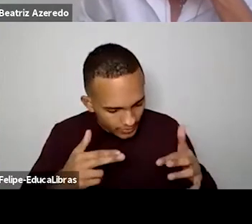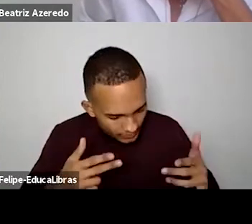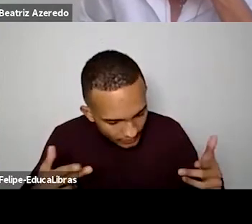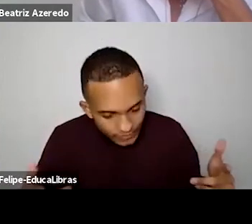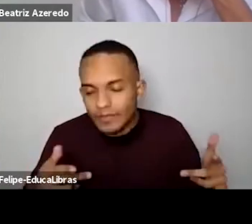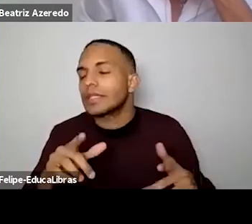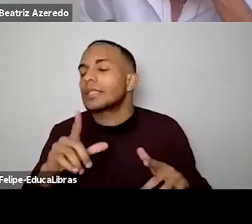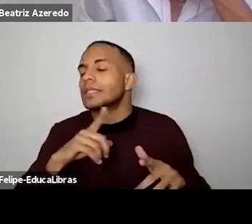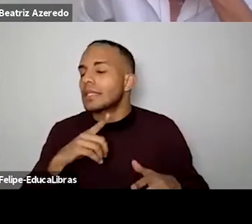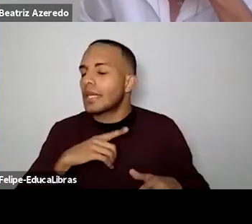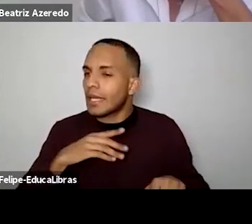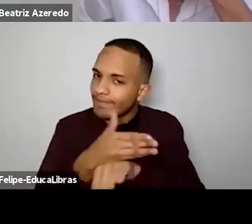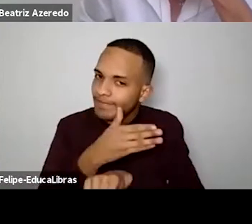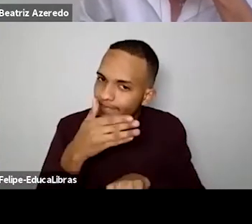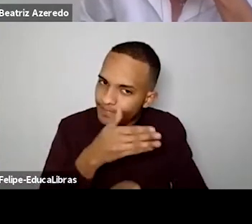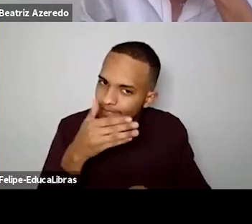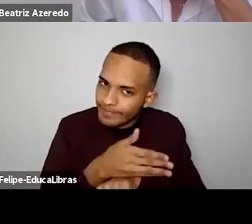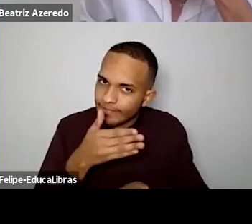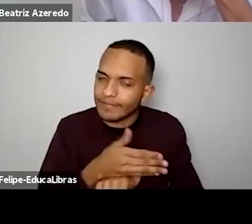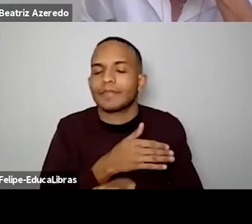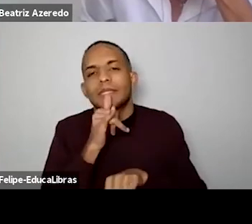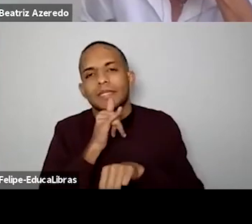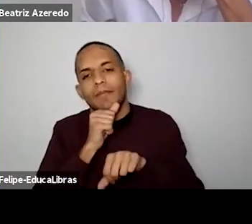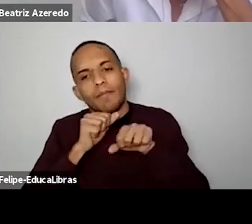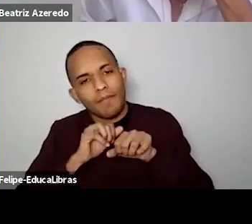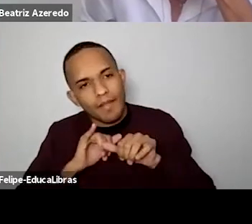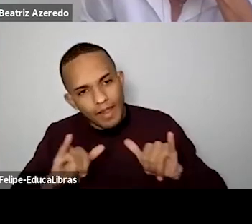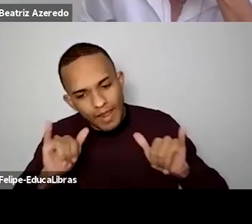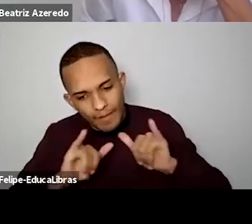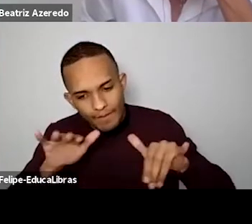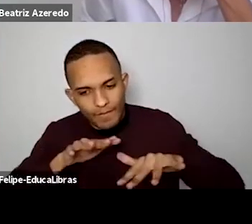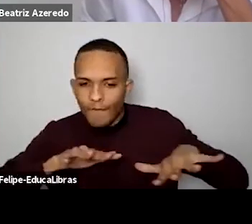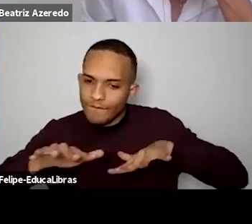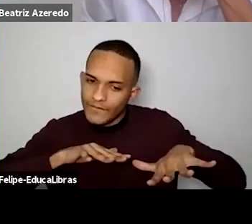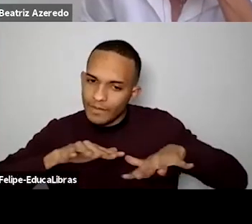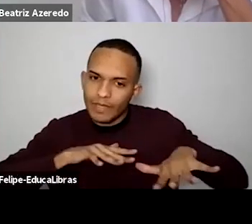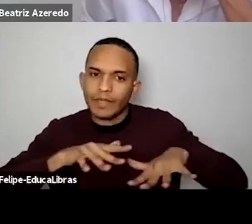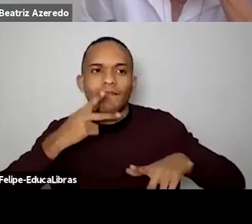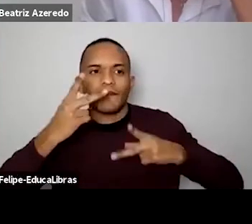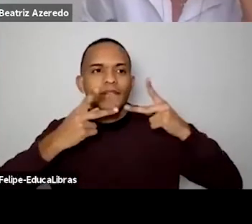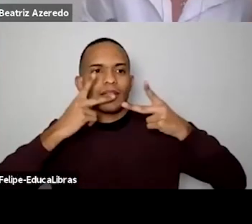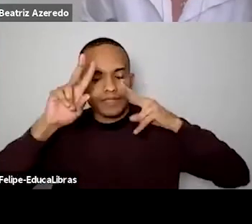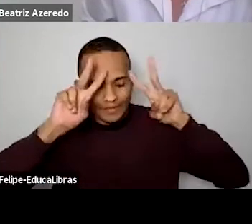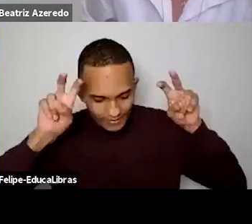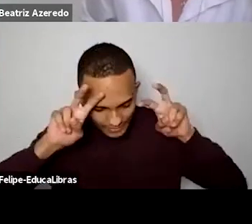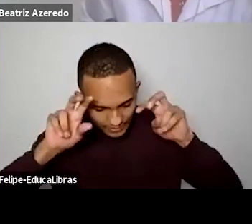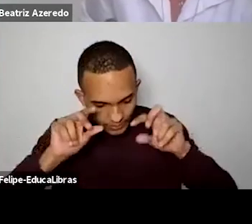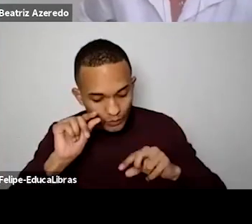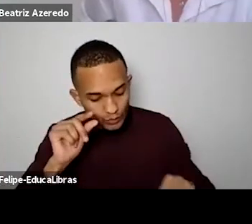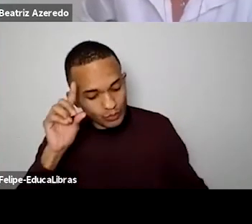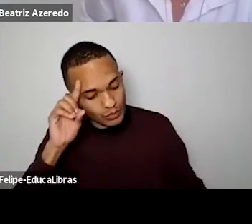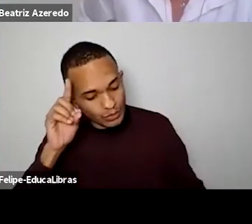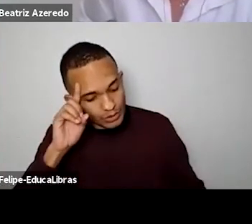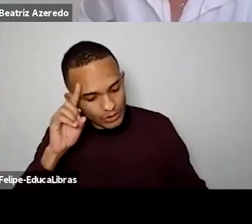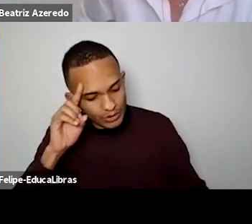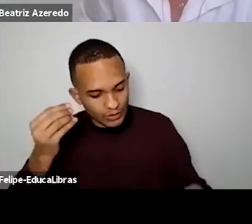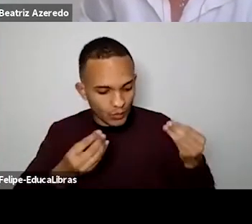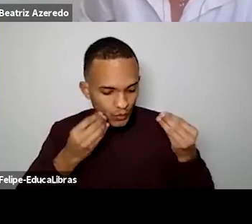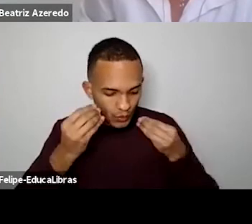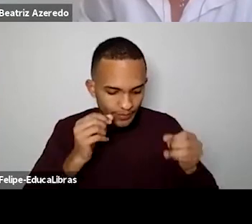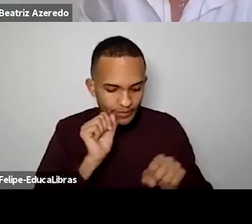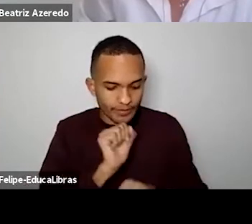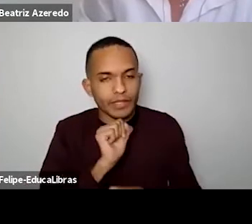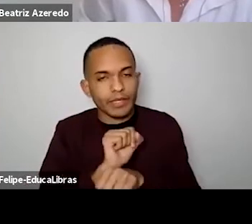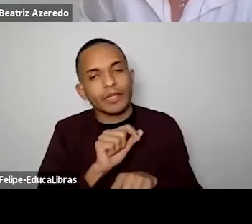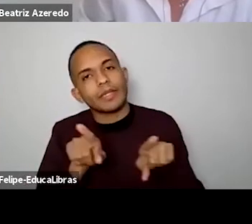tem acesso, as organizações, campanhas, movimentos, fala um pouco do que a gente está fazendo no dia a dia nessa questão de esperar, fala das